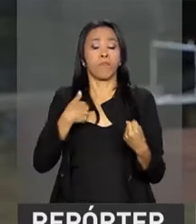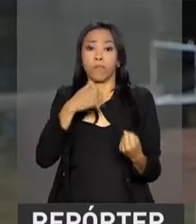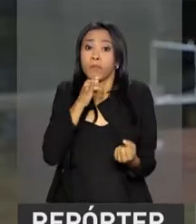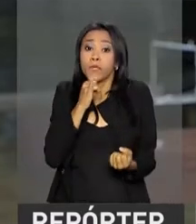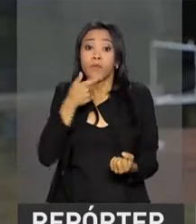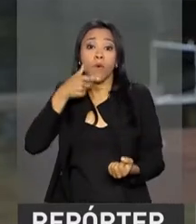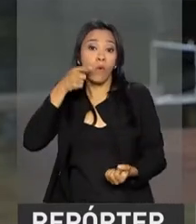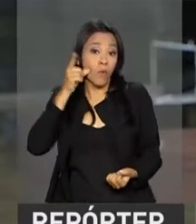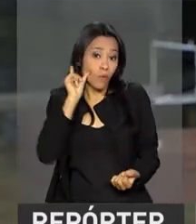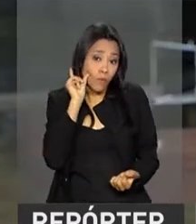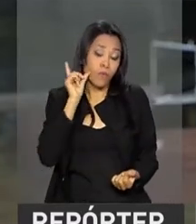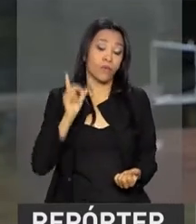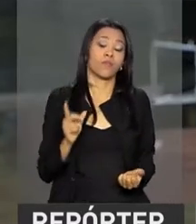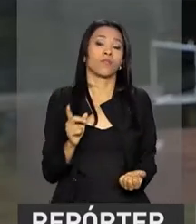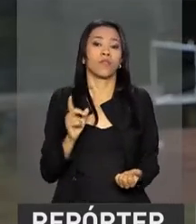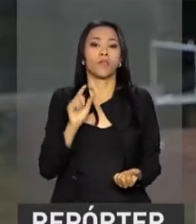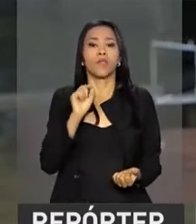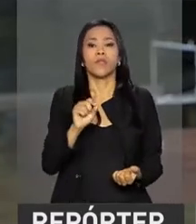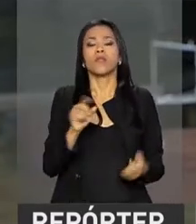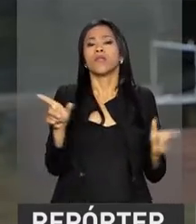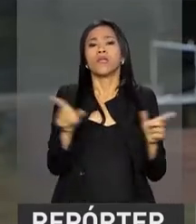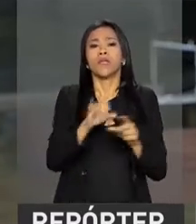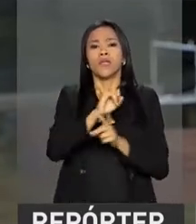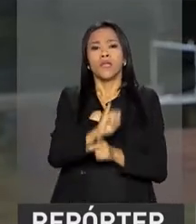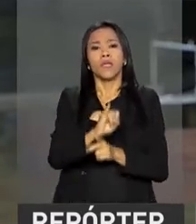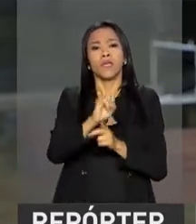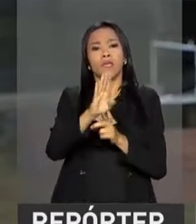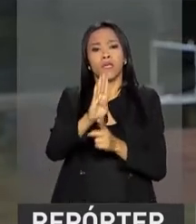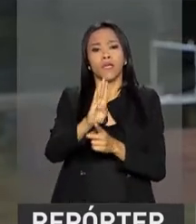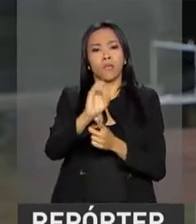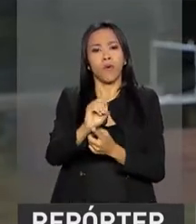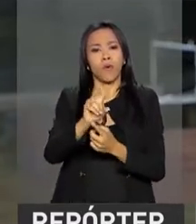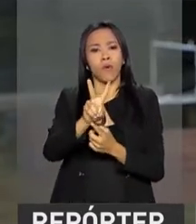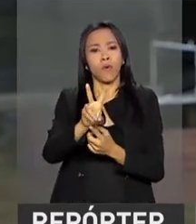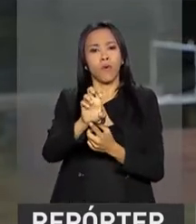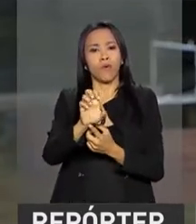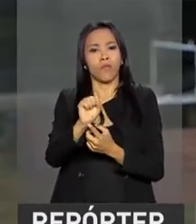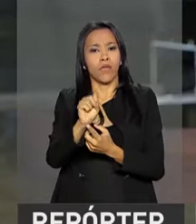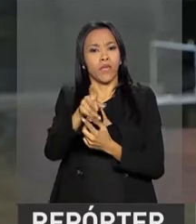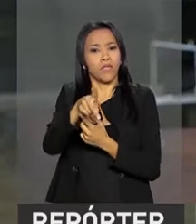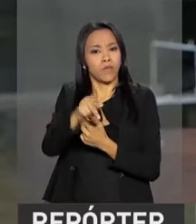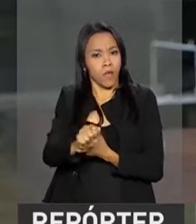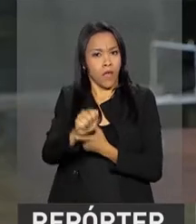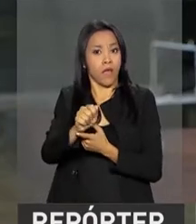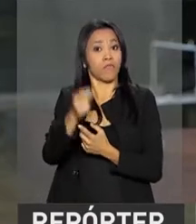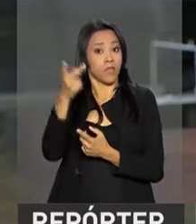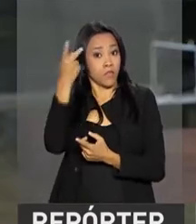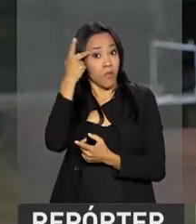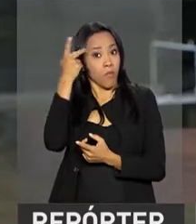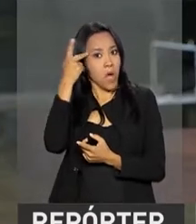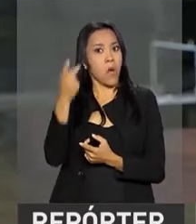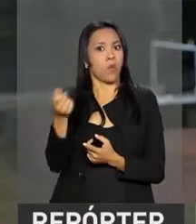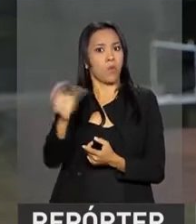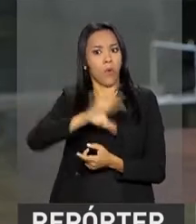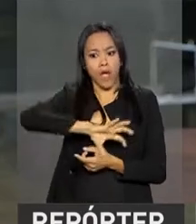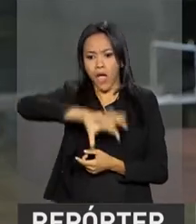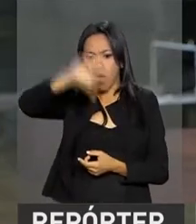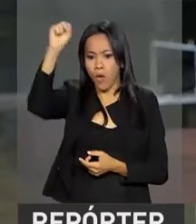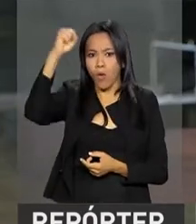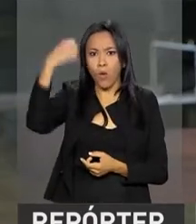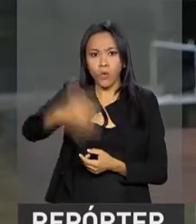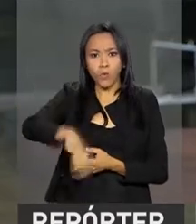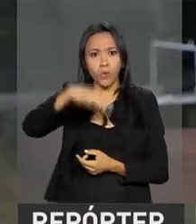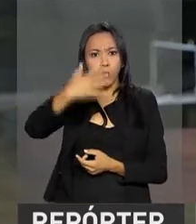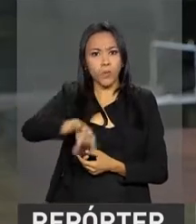a gente lembra o Ibovespa, que é o principal índice aí da Bolsa de Valores de São Paulo, registrou um recorde